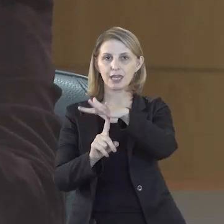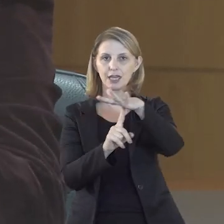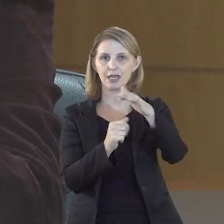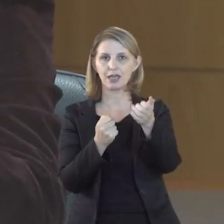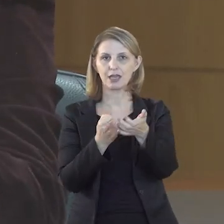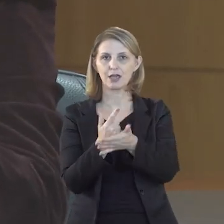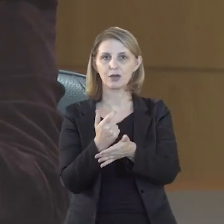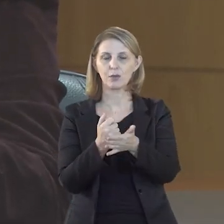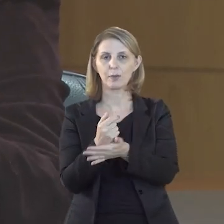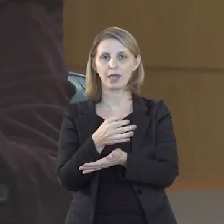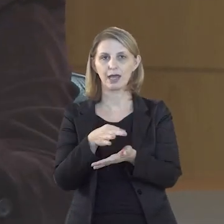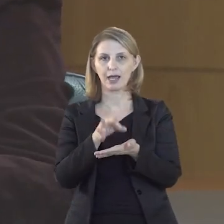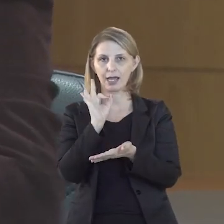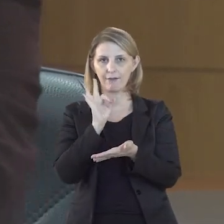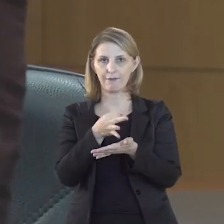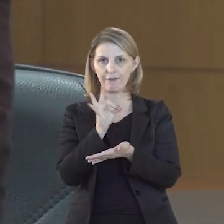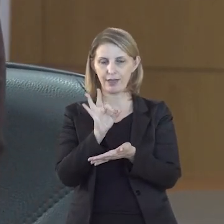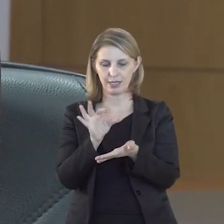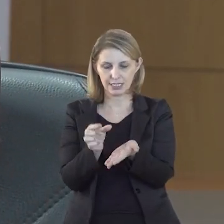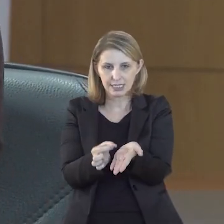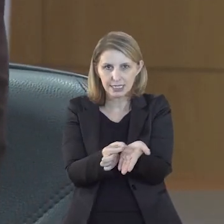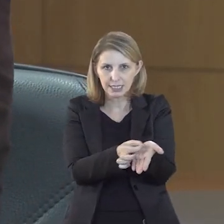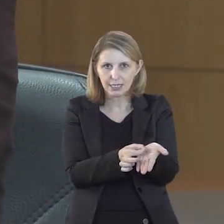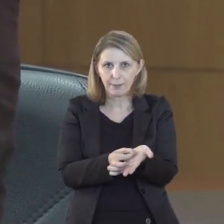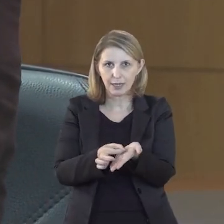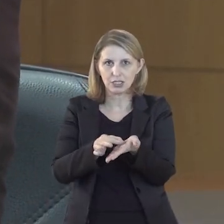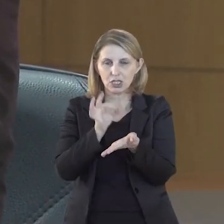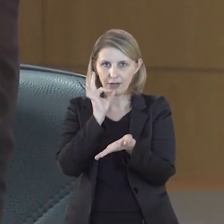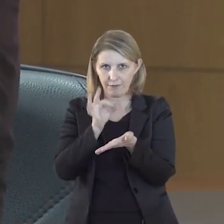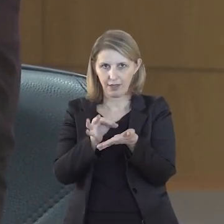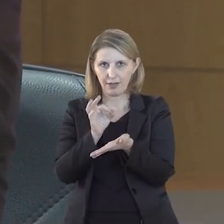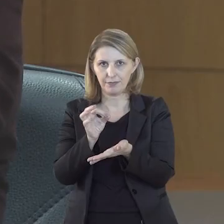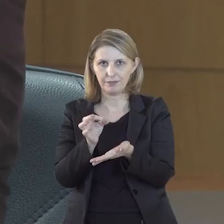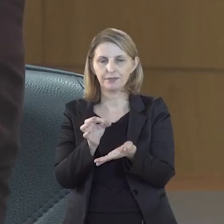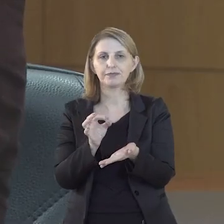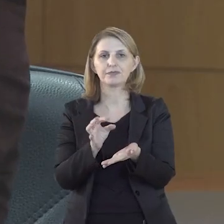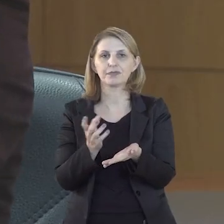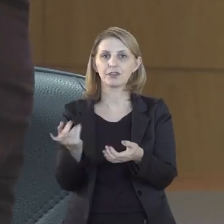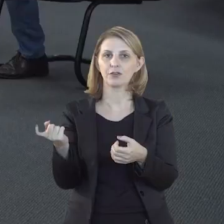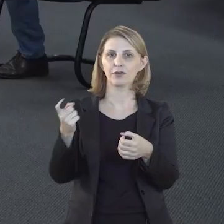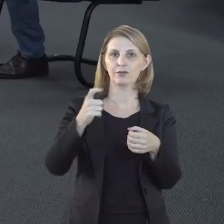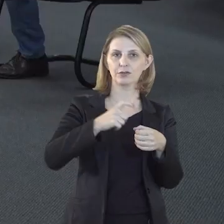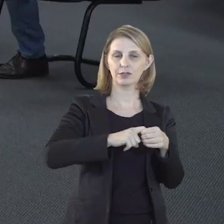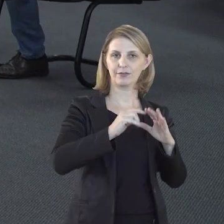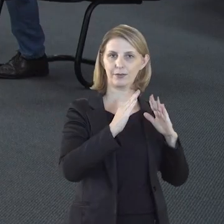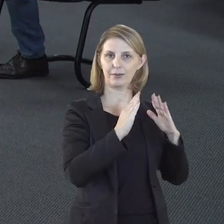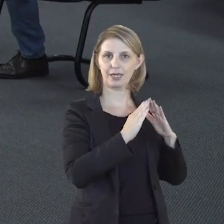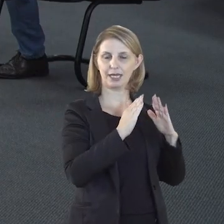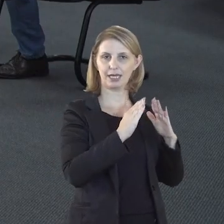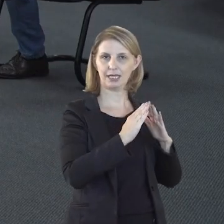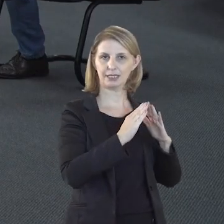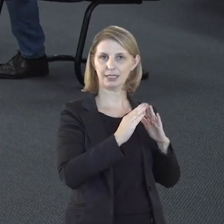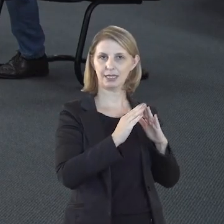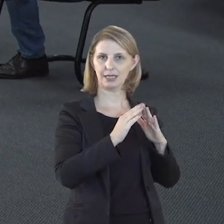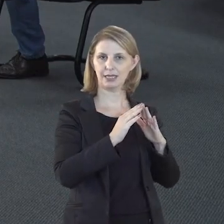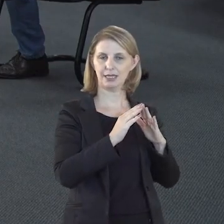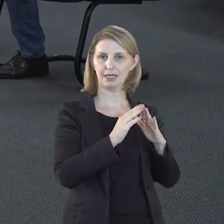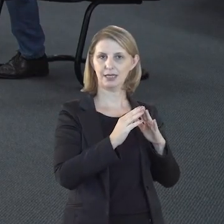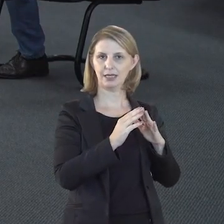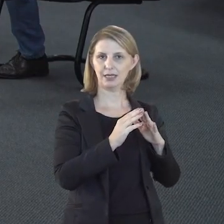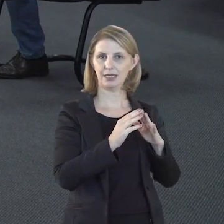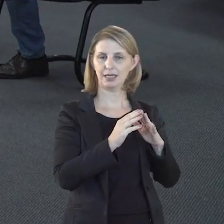na minha infância, nós íamos até a feira, comprava café, semente, o café é fruta,